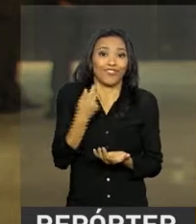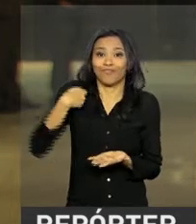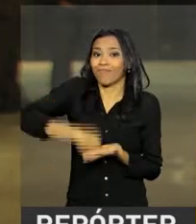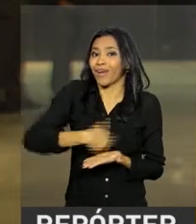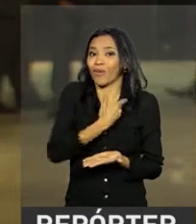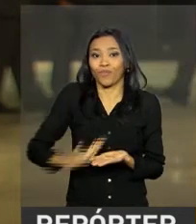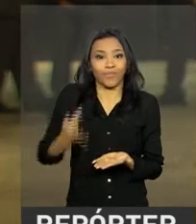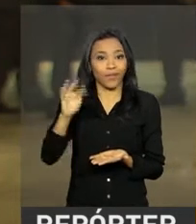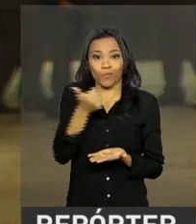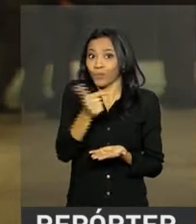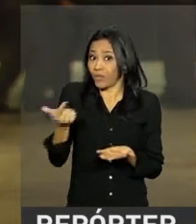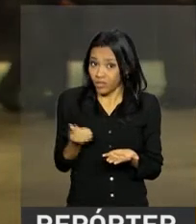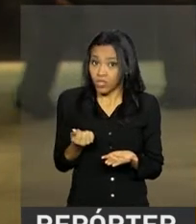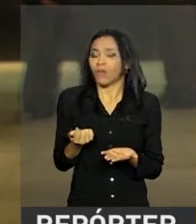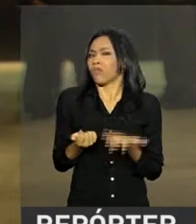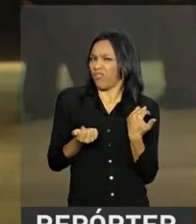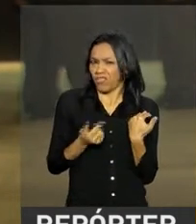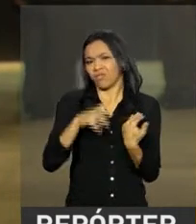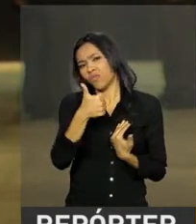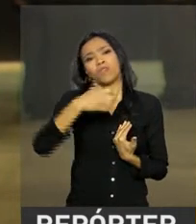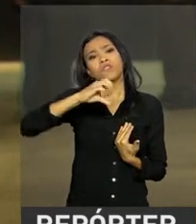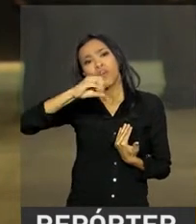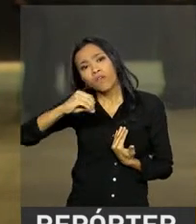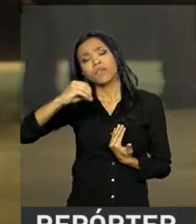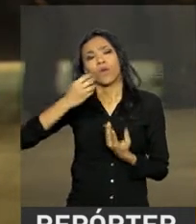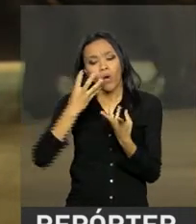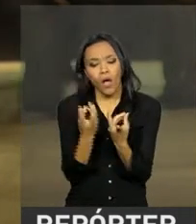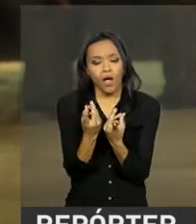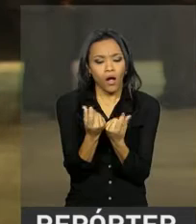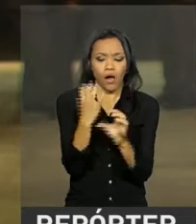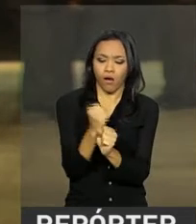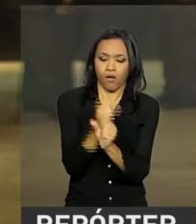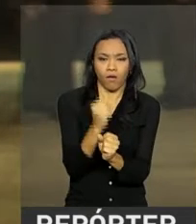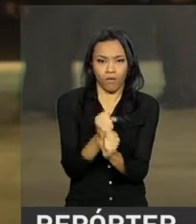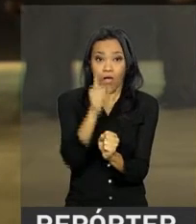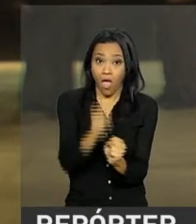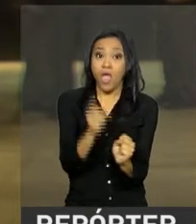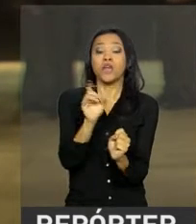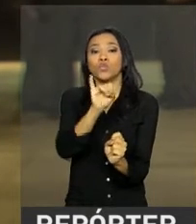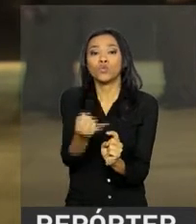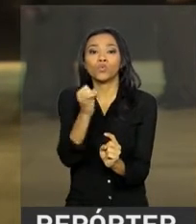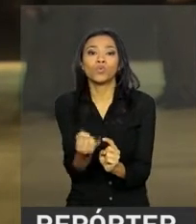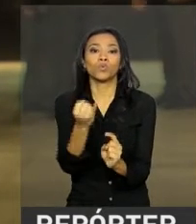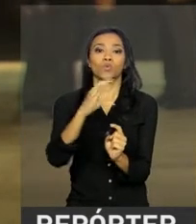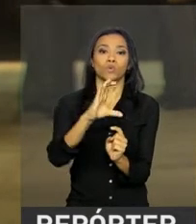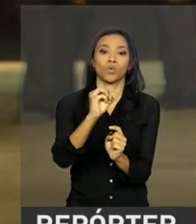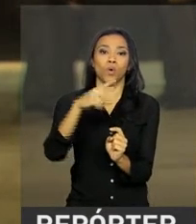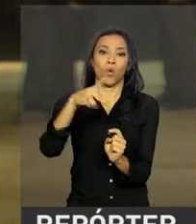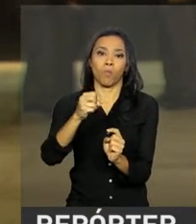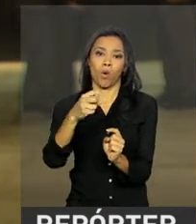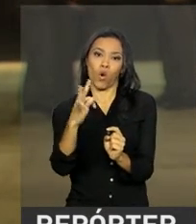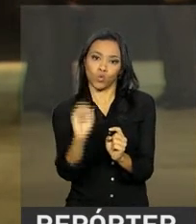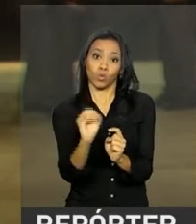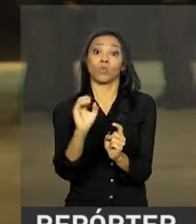à união desde o fim dos anos 90 o cálculo sobre estas dívidas é o de juros compostos ou seja juros